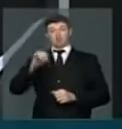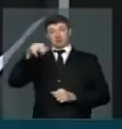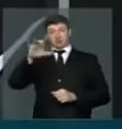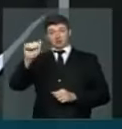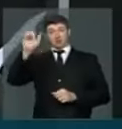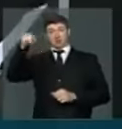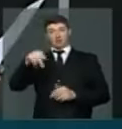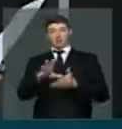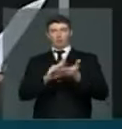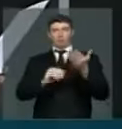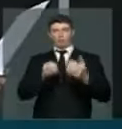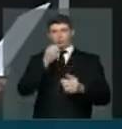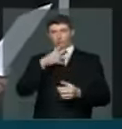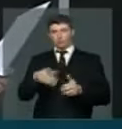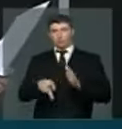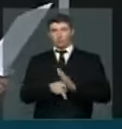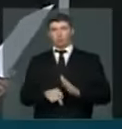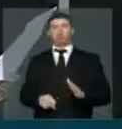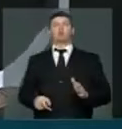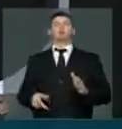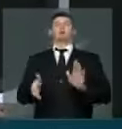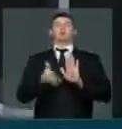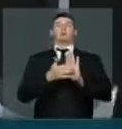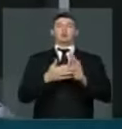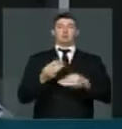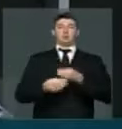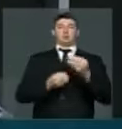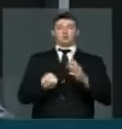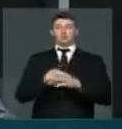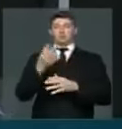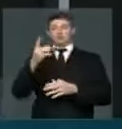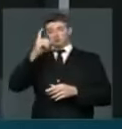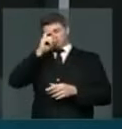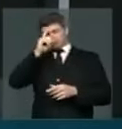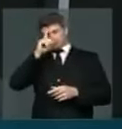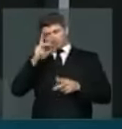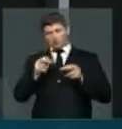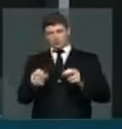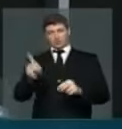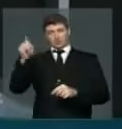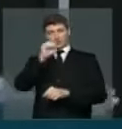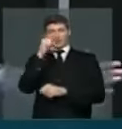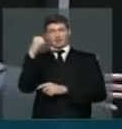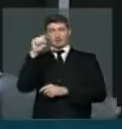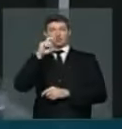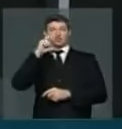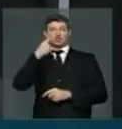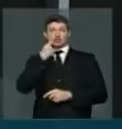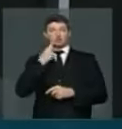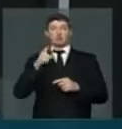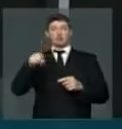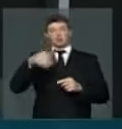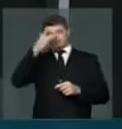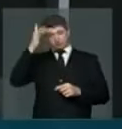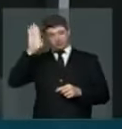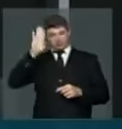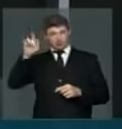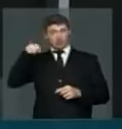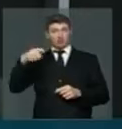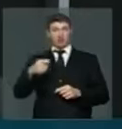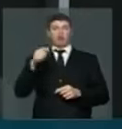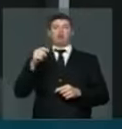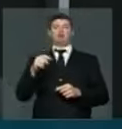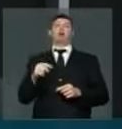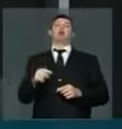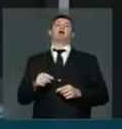de modelo para a proposta de criação do Hospital do Câncer de Sergipe, que o grande patrono é o senador